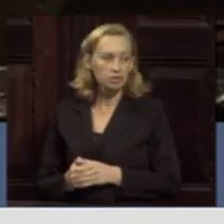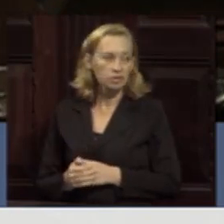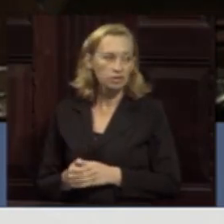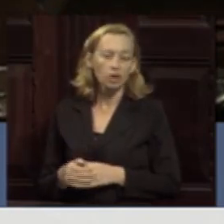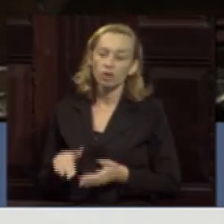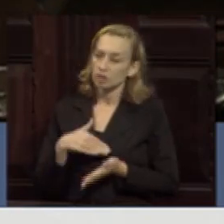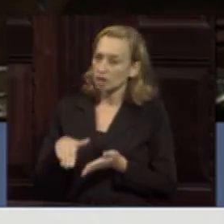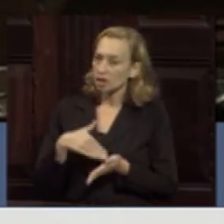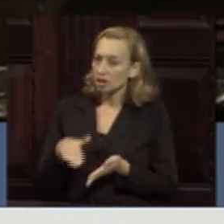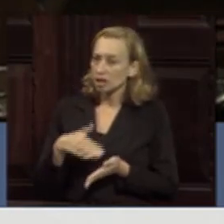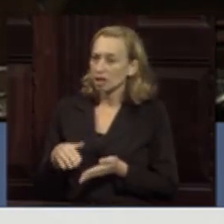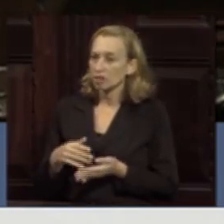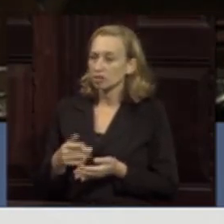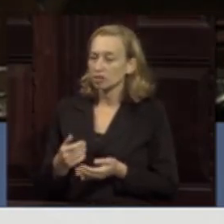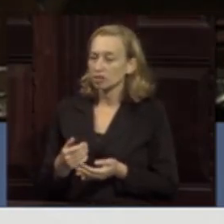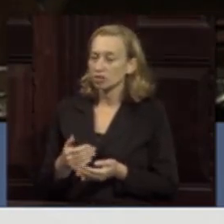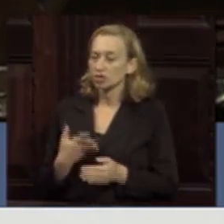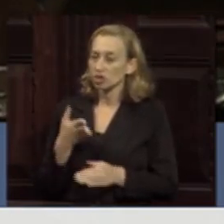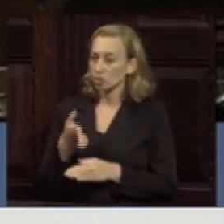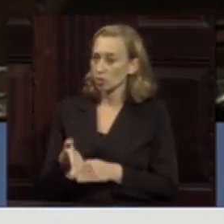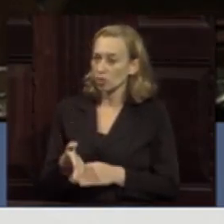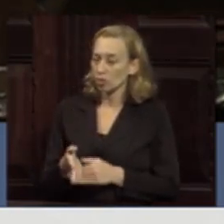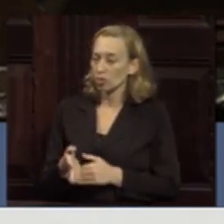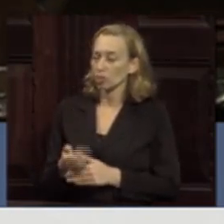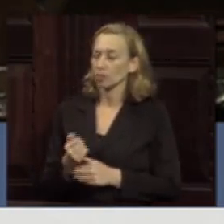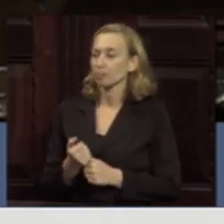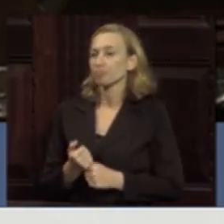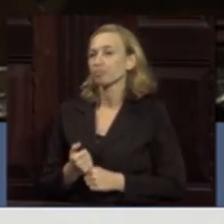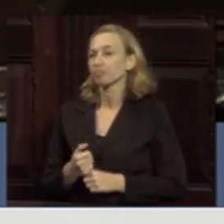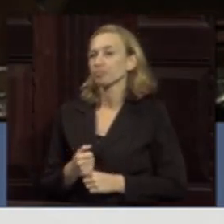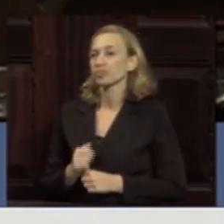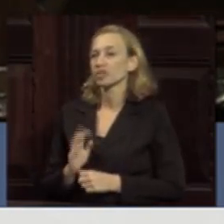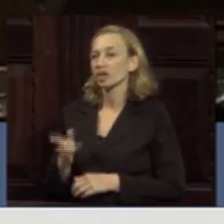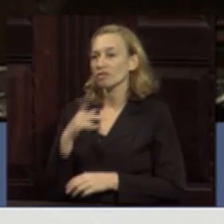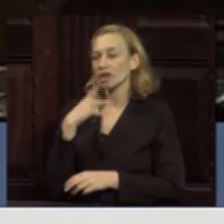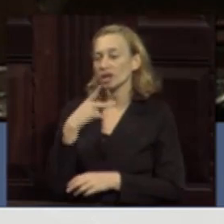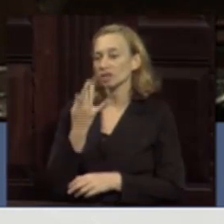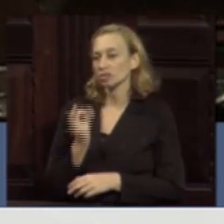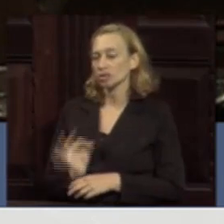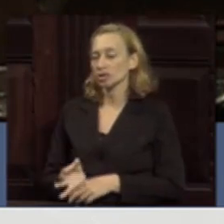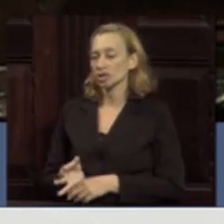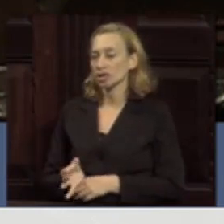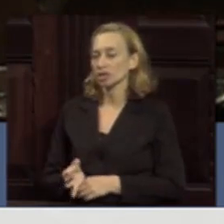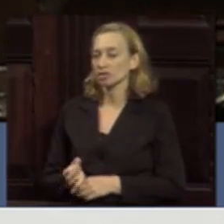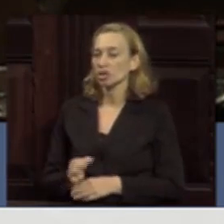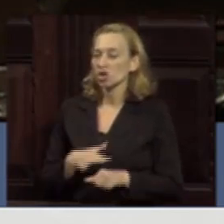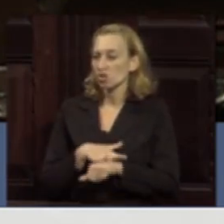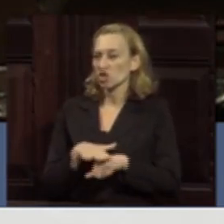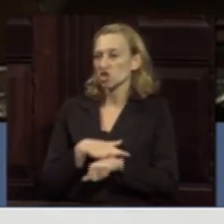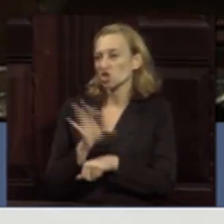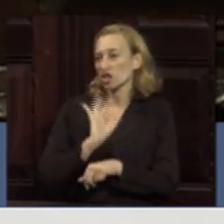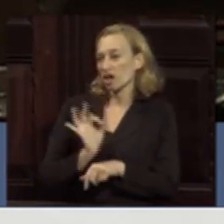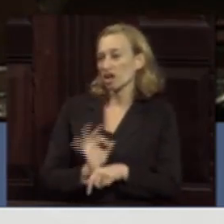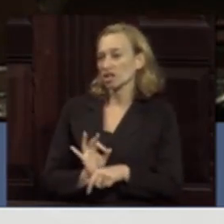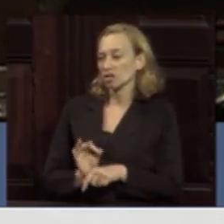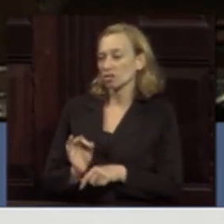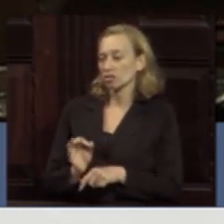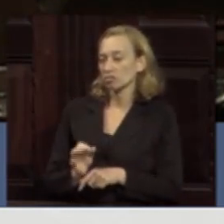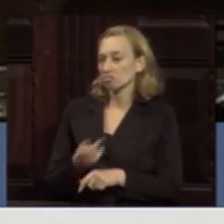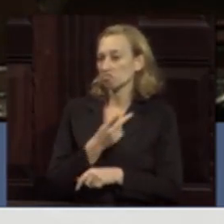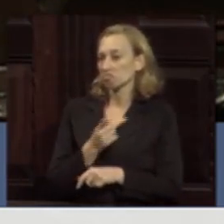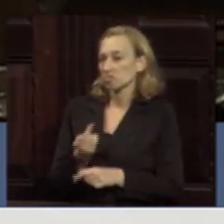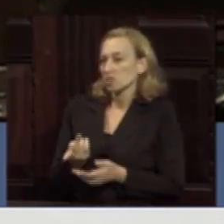razão, contrária à expectativa de todos nós, não compareceu, não conversei ainda com o presidente Zito, não sei se ele